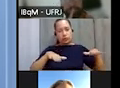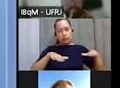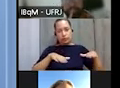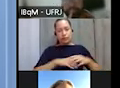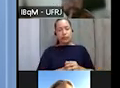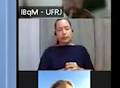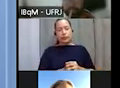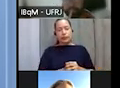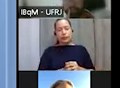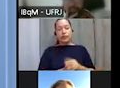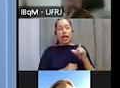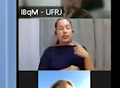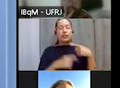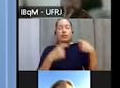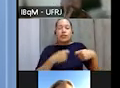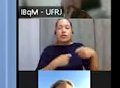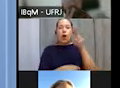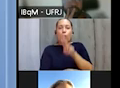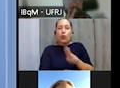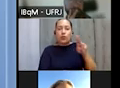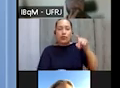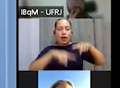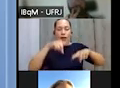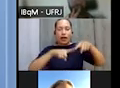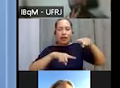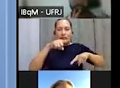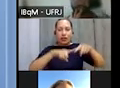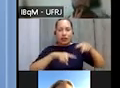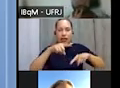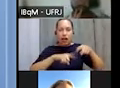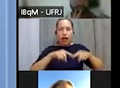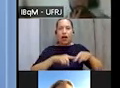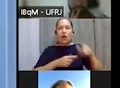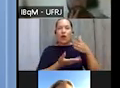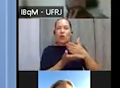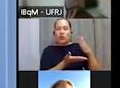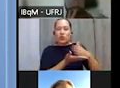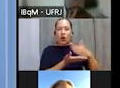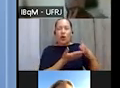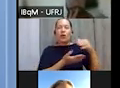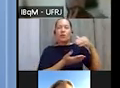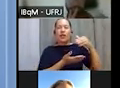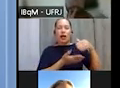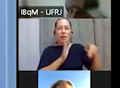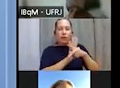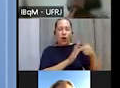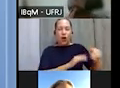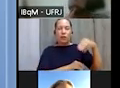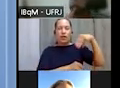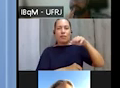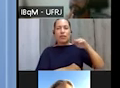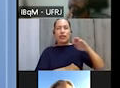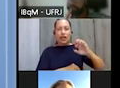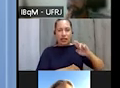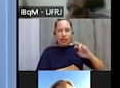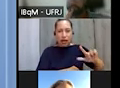Nós temos que usar esses materiais do rejeito mineral de uma maneira mais útil. Porque